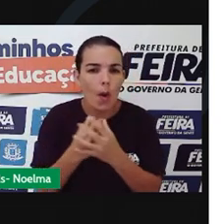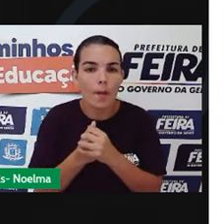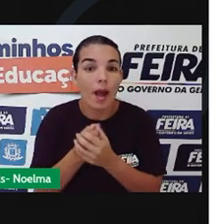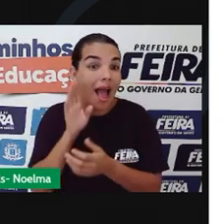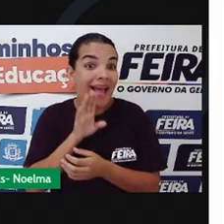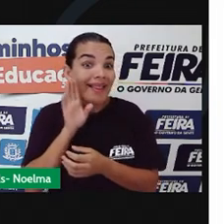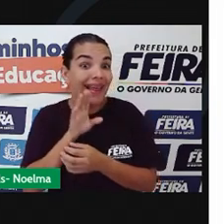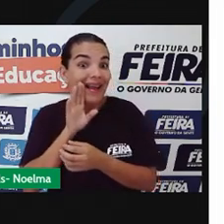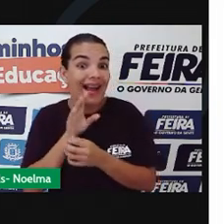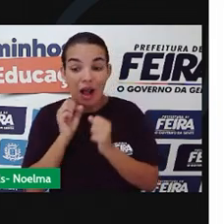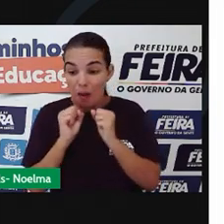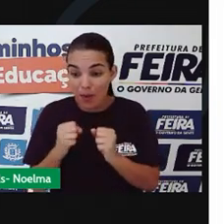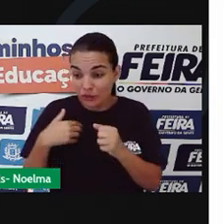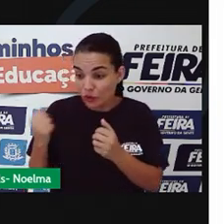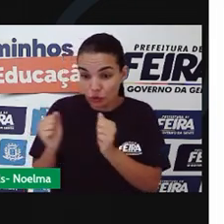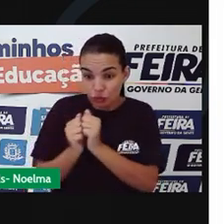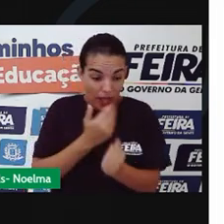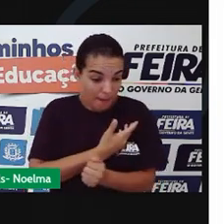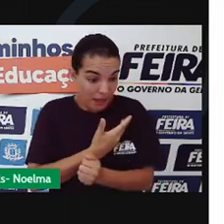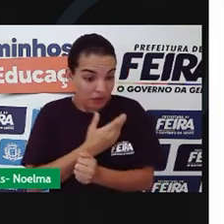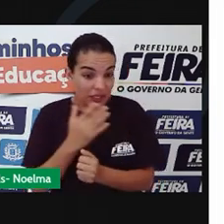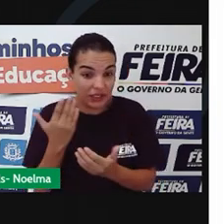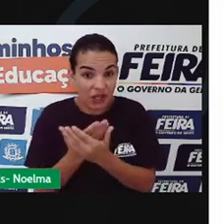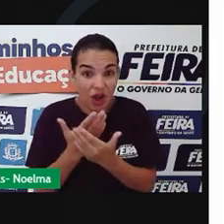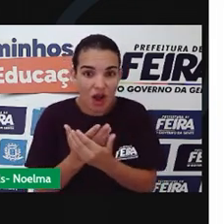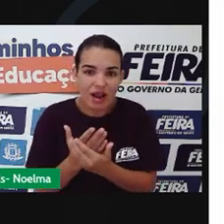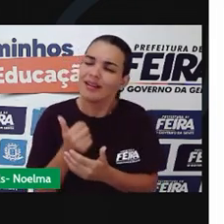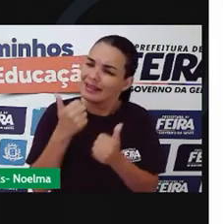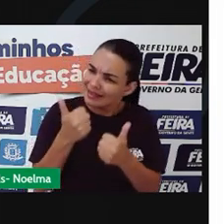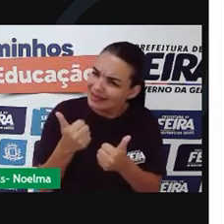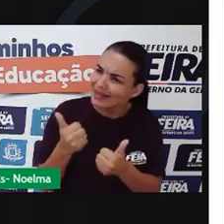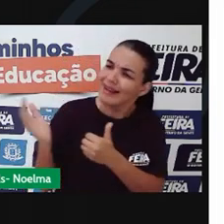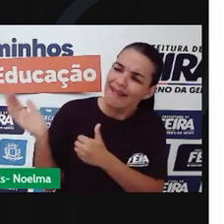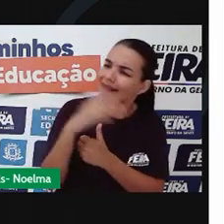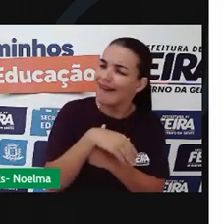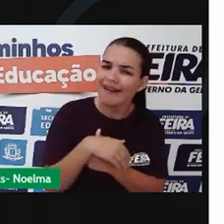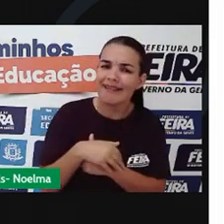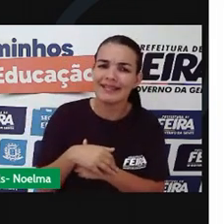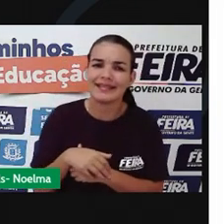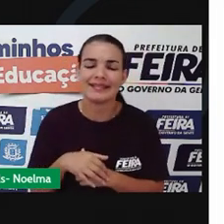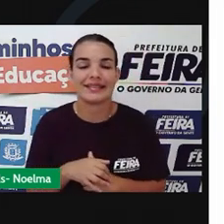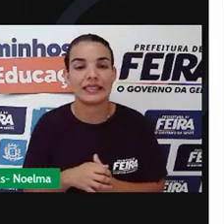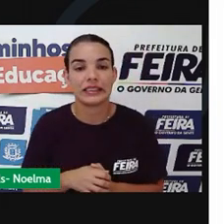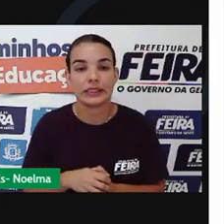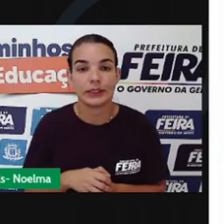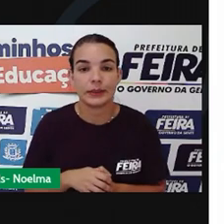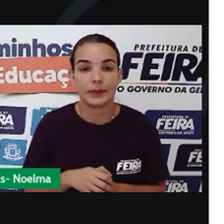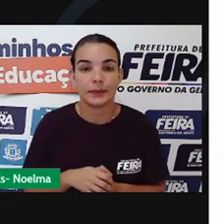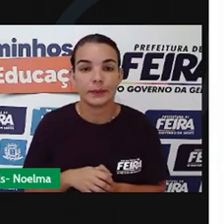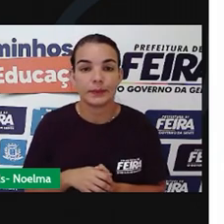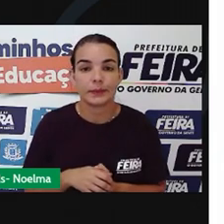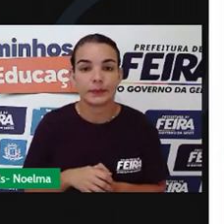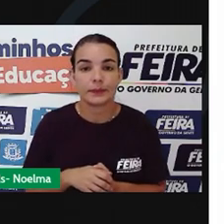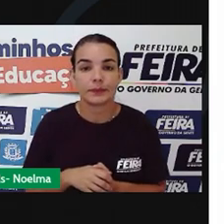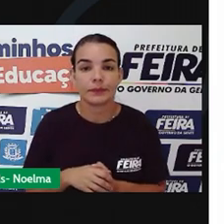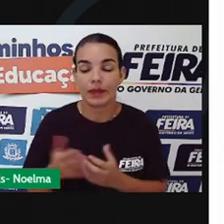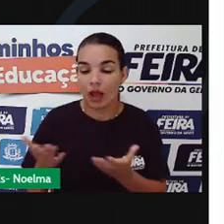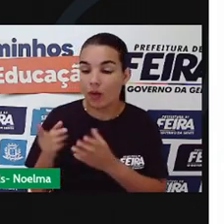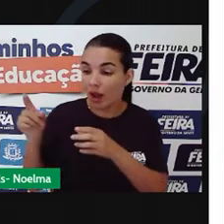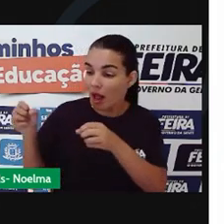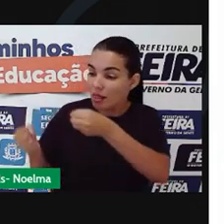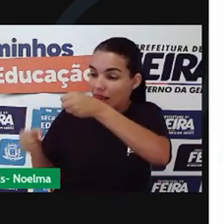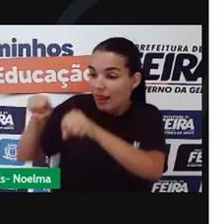eu posso levar meus amiguinhos da escola o que pode chegando no laboratório pessoal